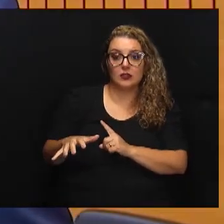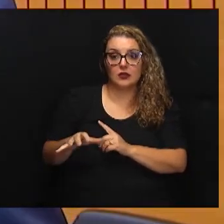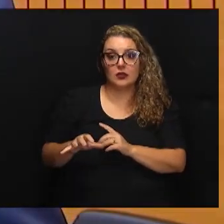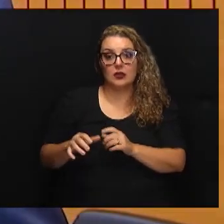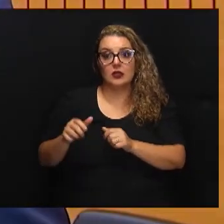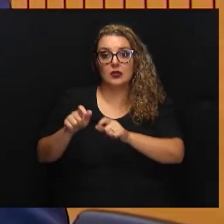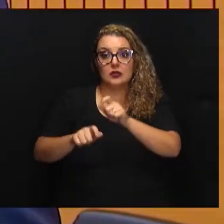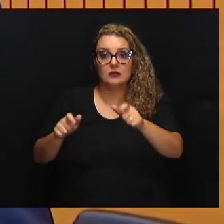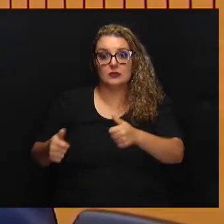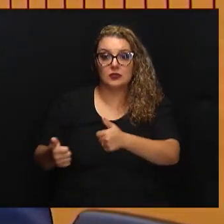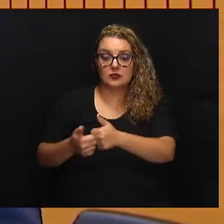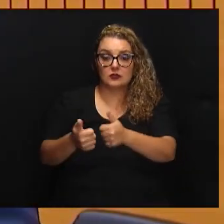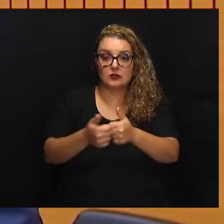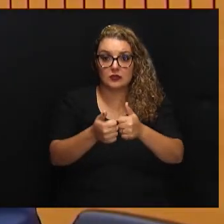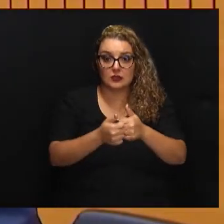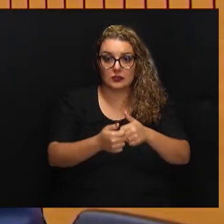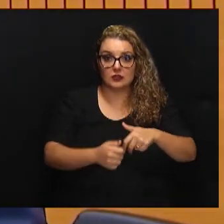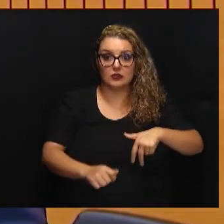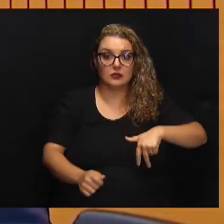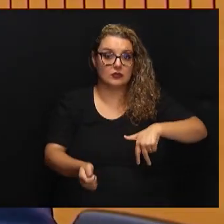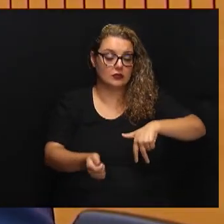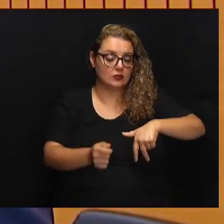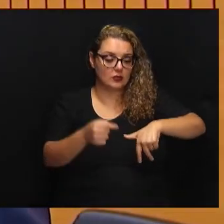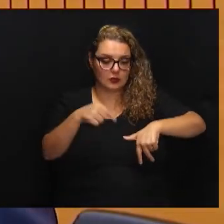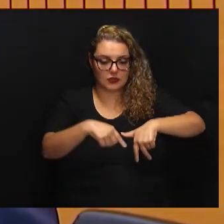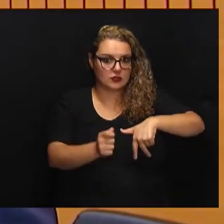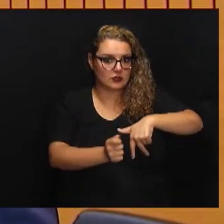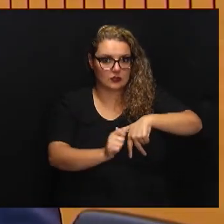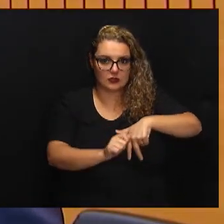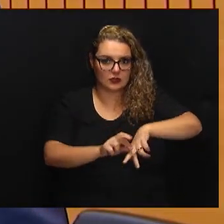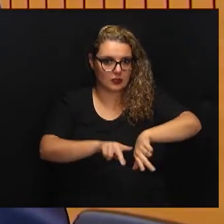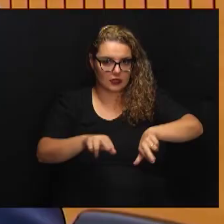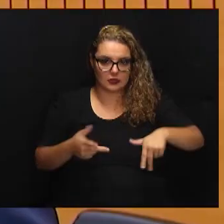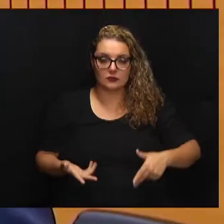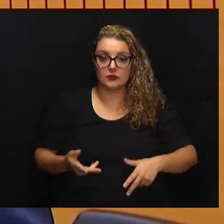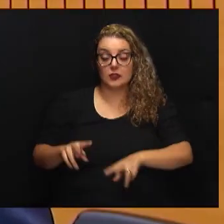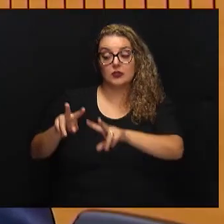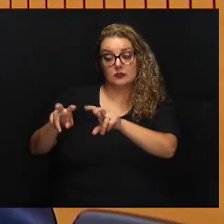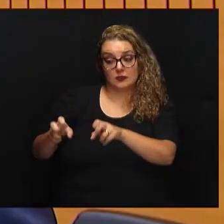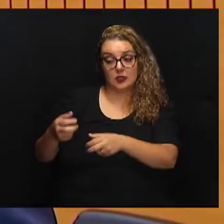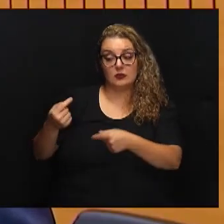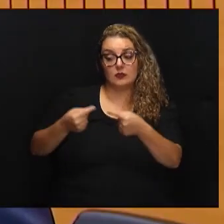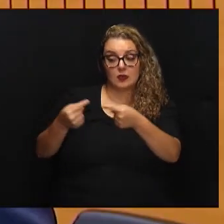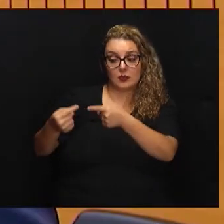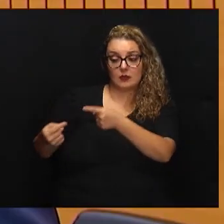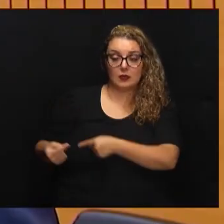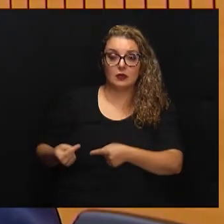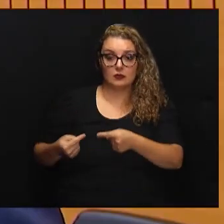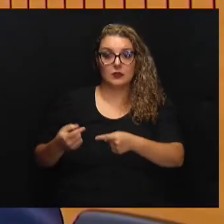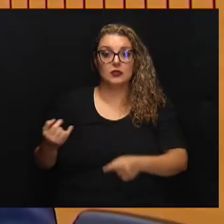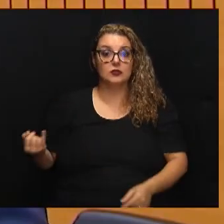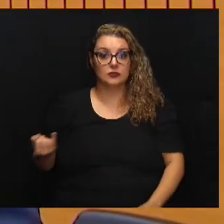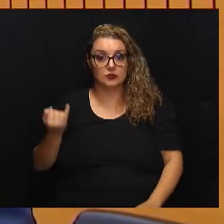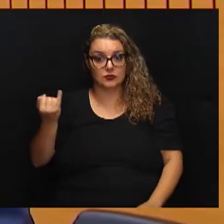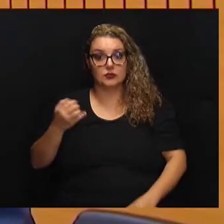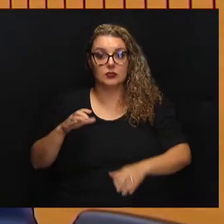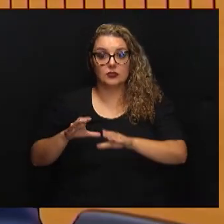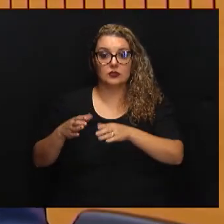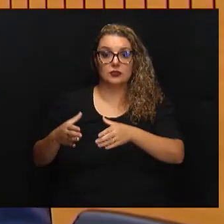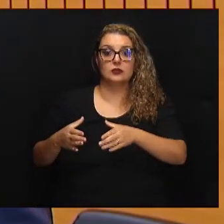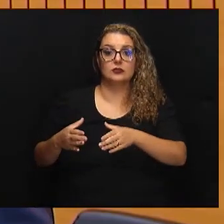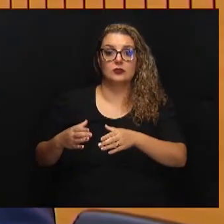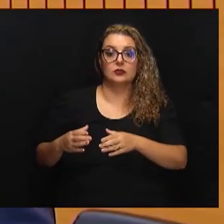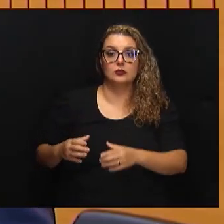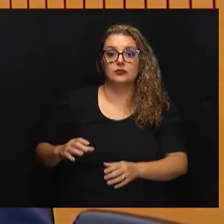seu redor, a família, né, normalmente. Então nós abordamos muito esse tema, né, falamos da importância principalmente dos grupos de amor